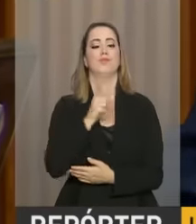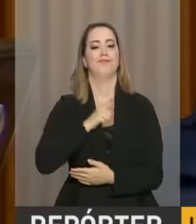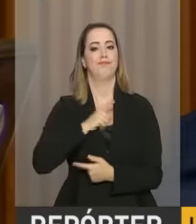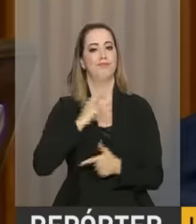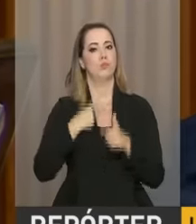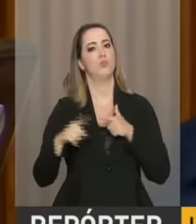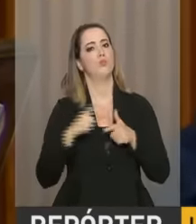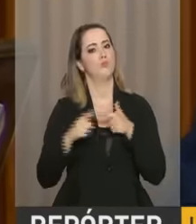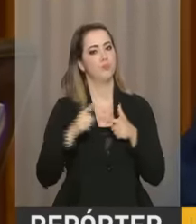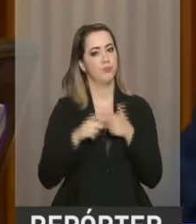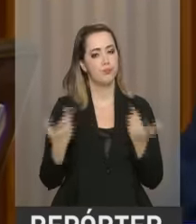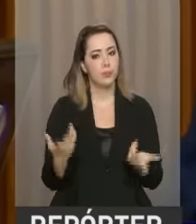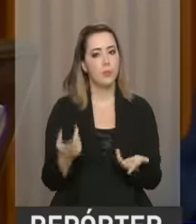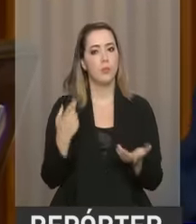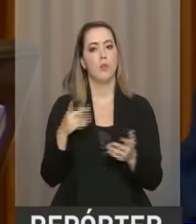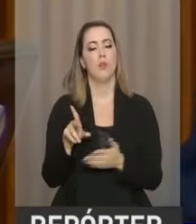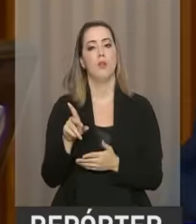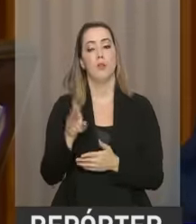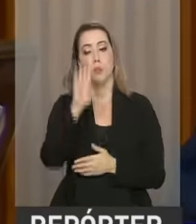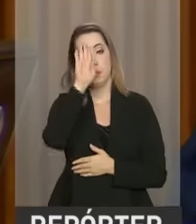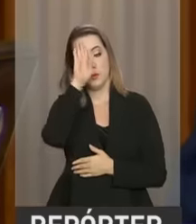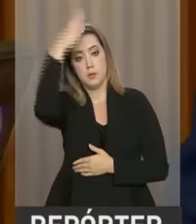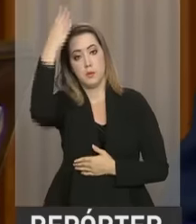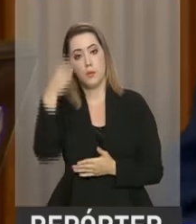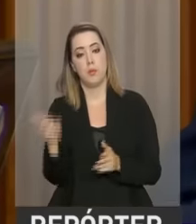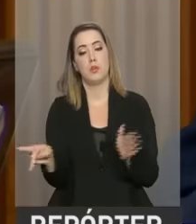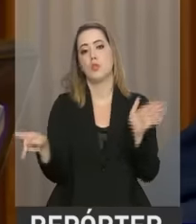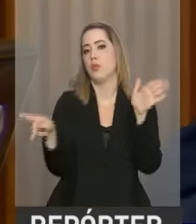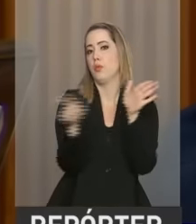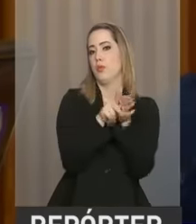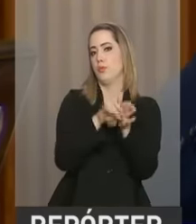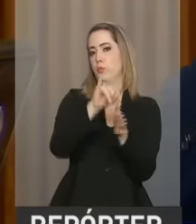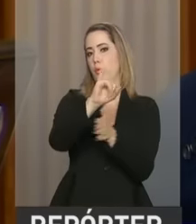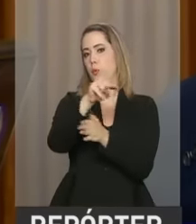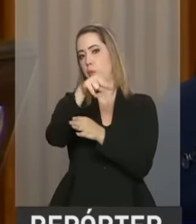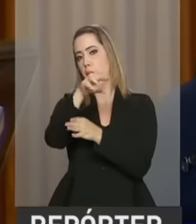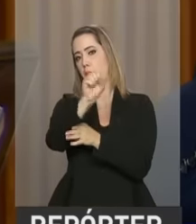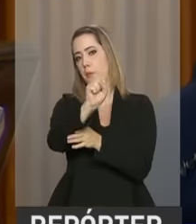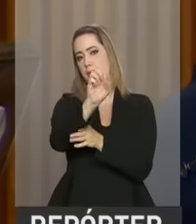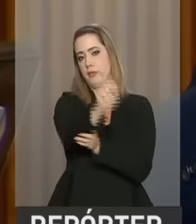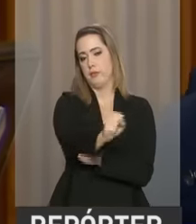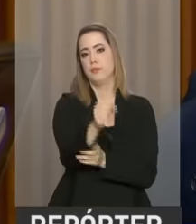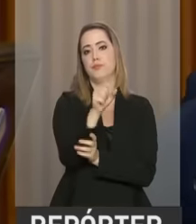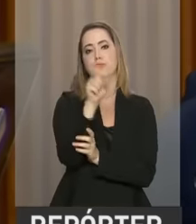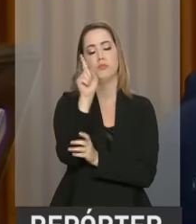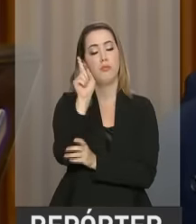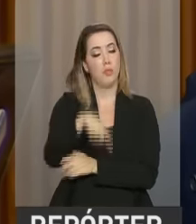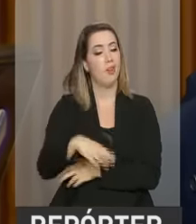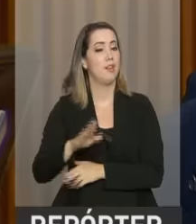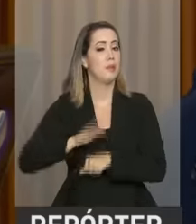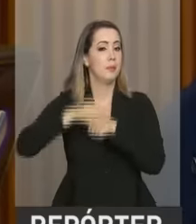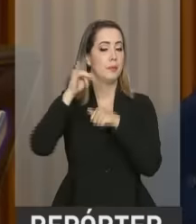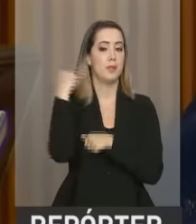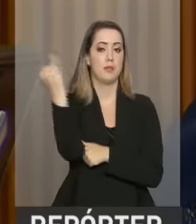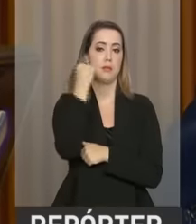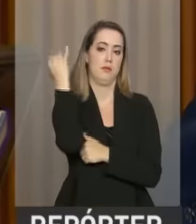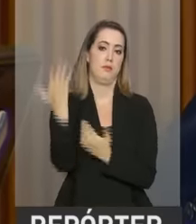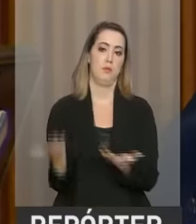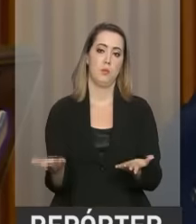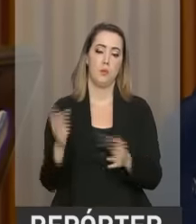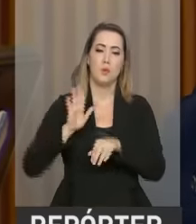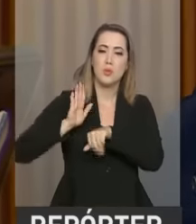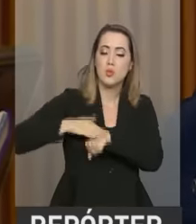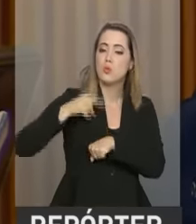graves, principalmente na sustentabilidade da própria Previdência. Quer dizer, eu acho que mais importante para o aposentado, mais do